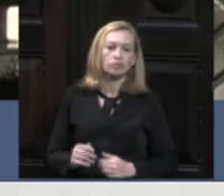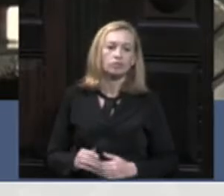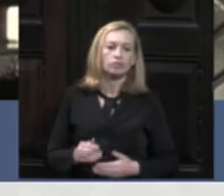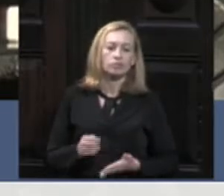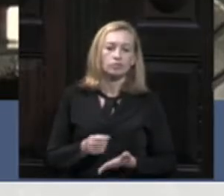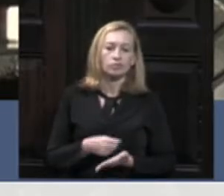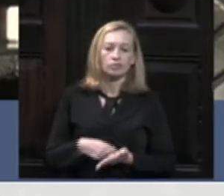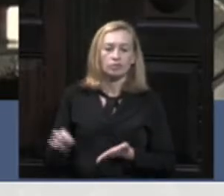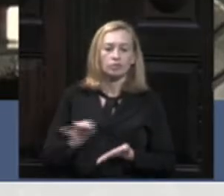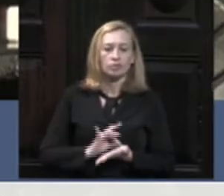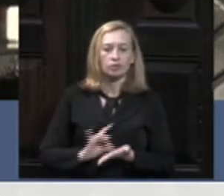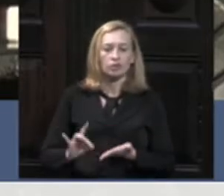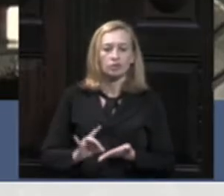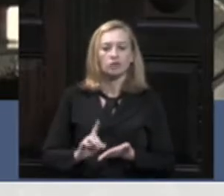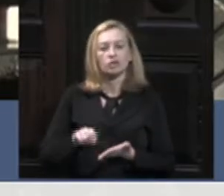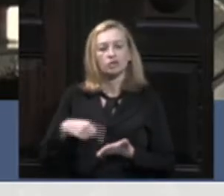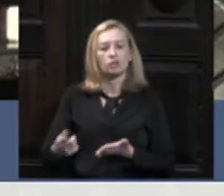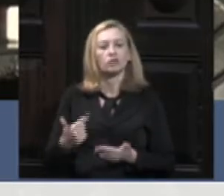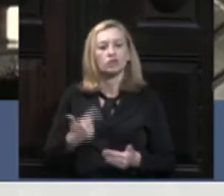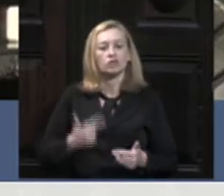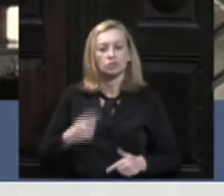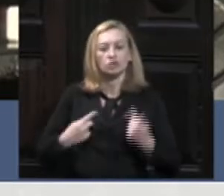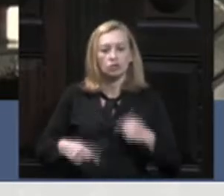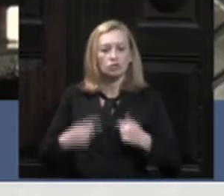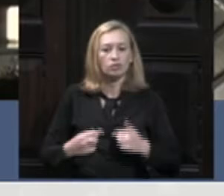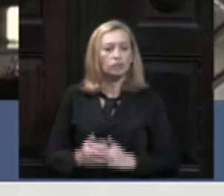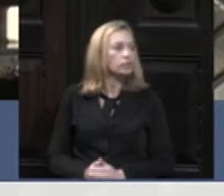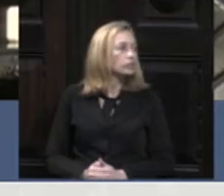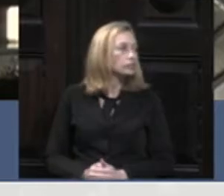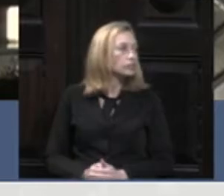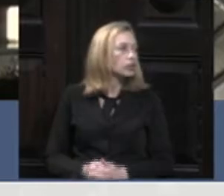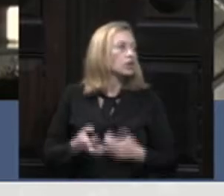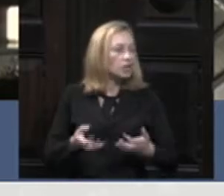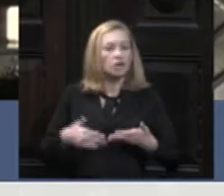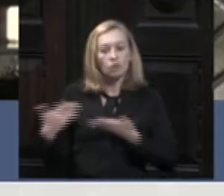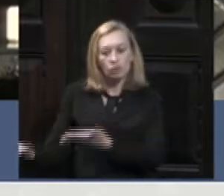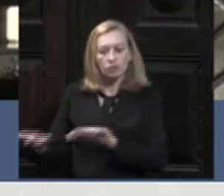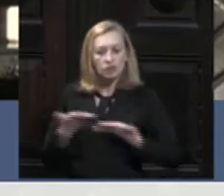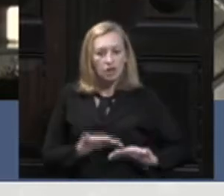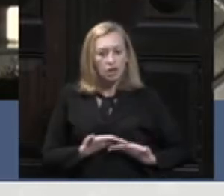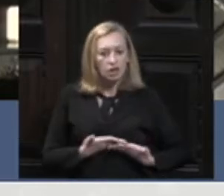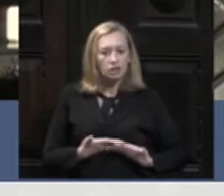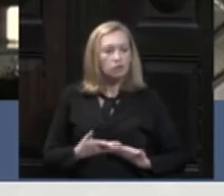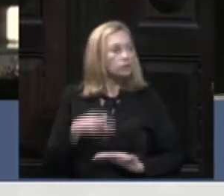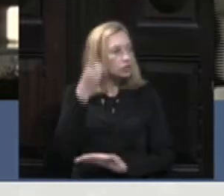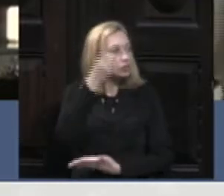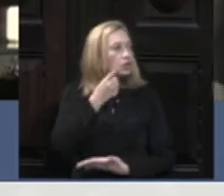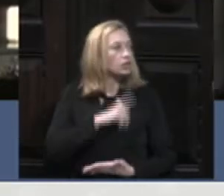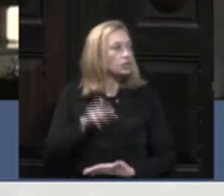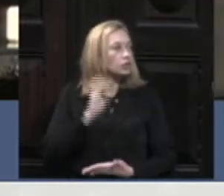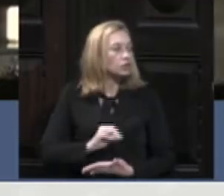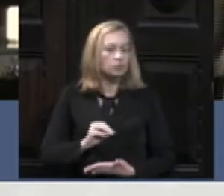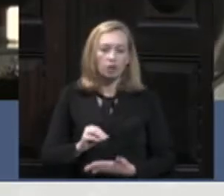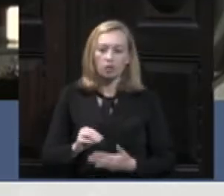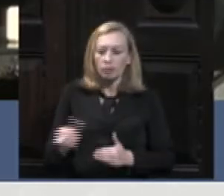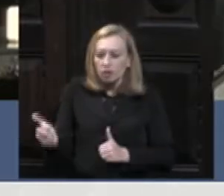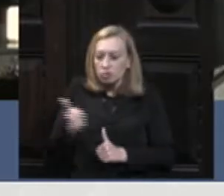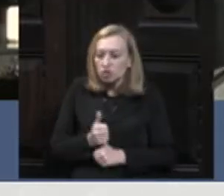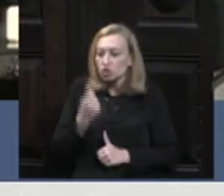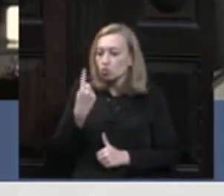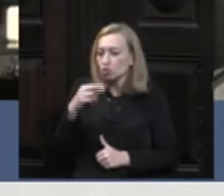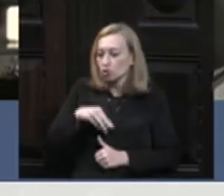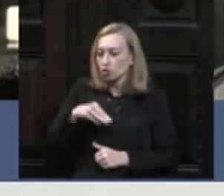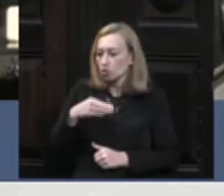aprovado em primeiro, retorna em segundo. Quero aqui convidar o deputado Luiz Paulo para ficar um minuto, por favor,